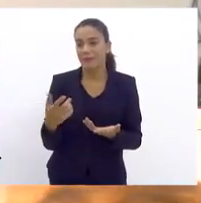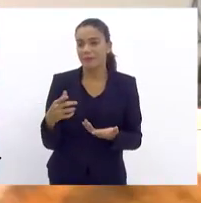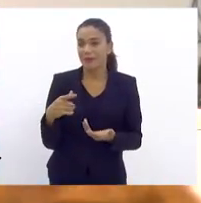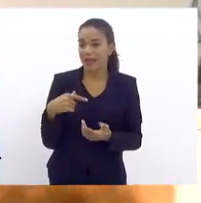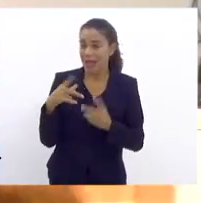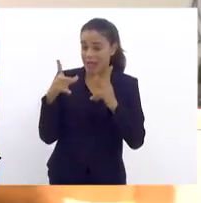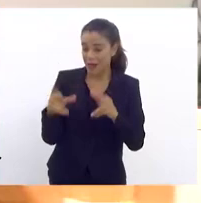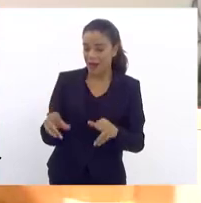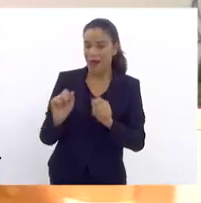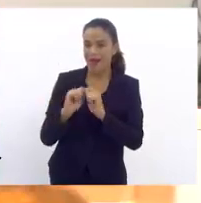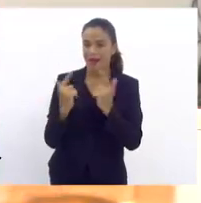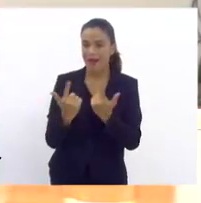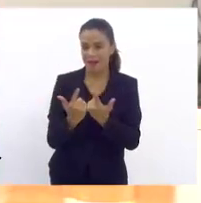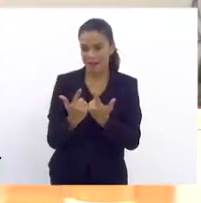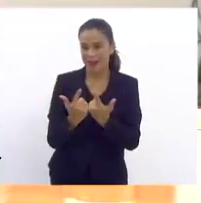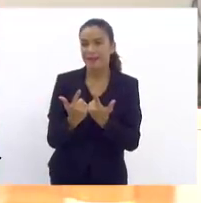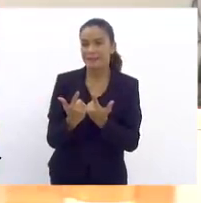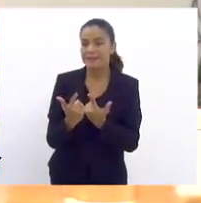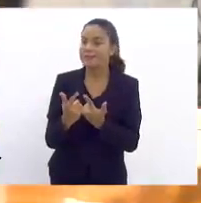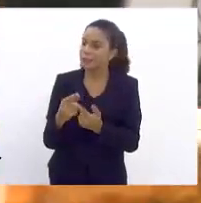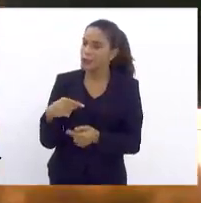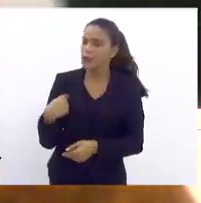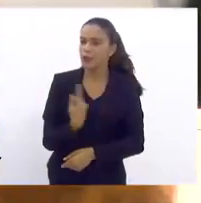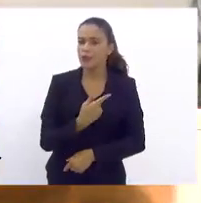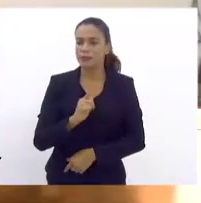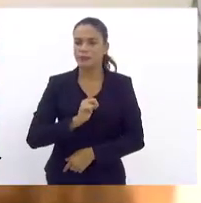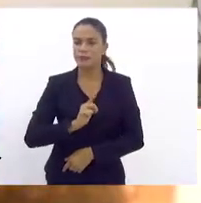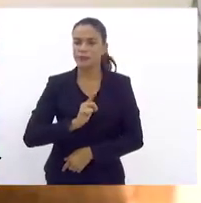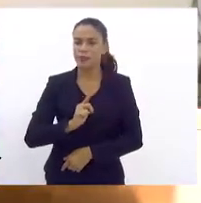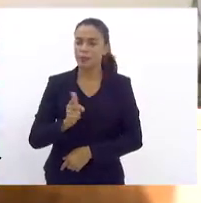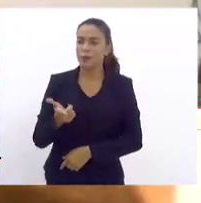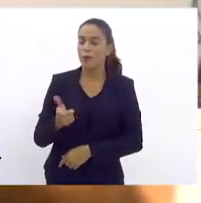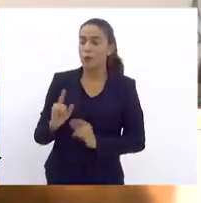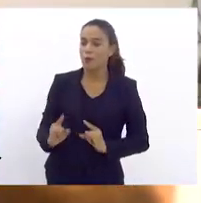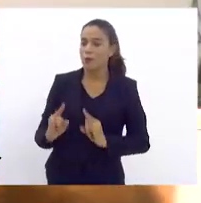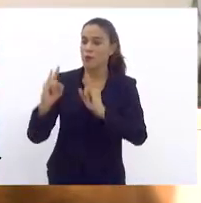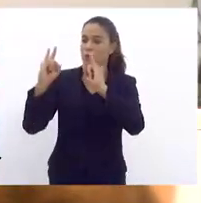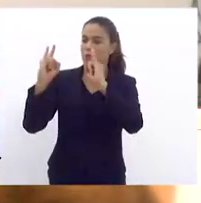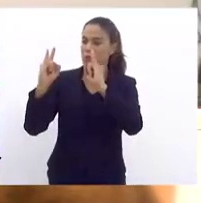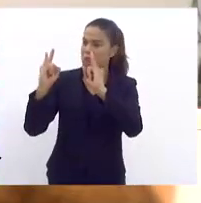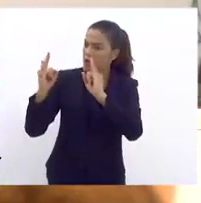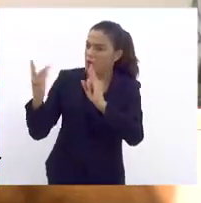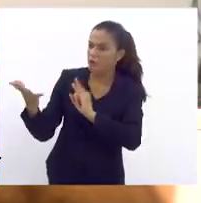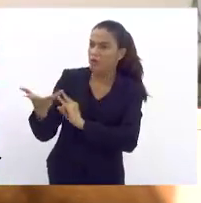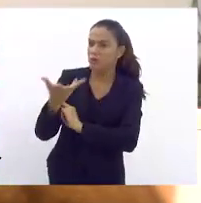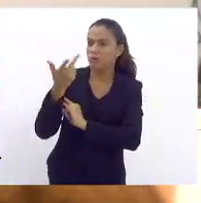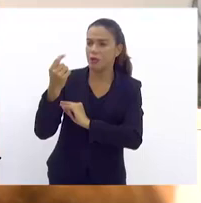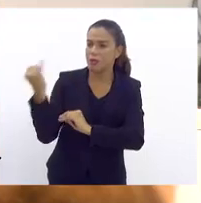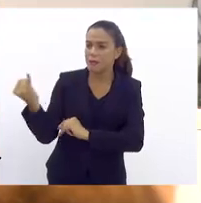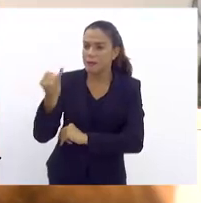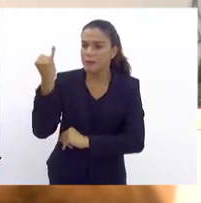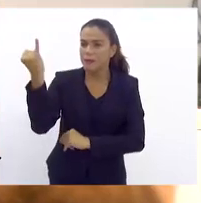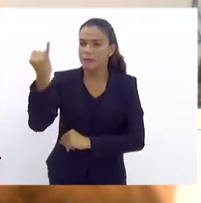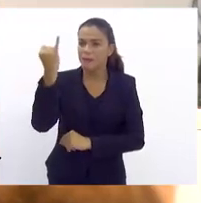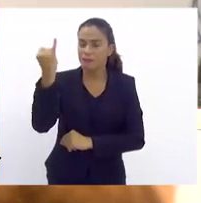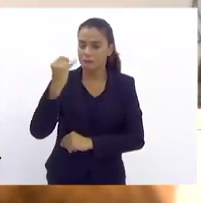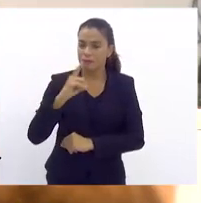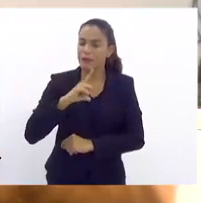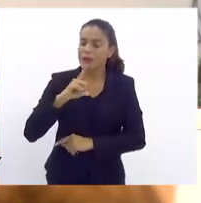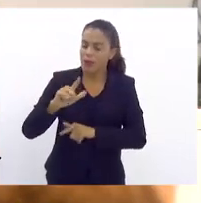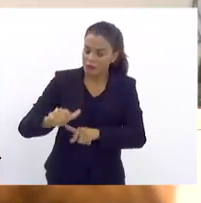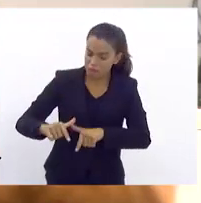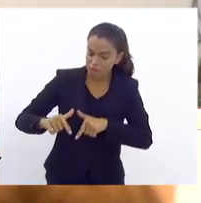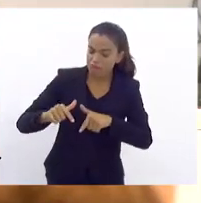alérgico né E que nem merece nós temos ali um prédio suntuoso muito importante que tem